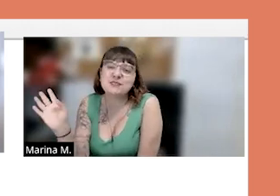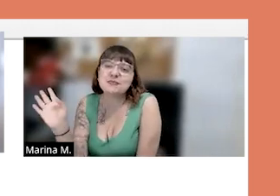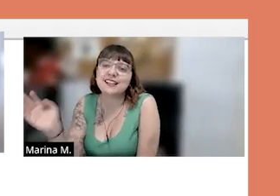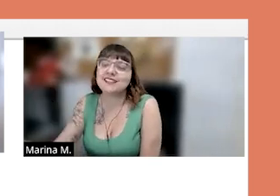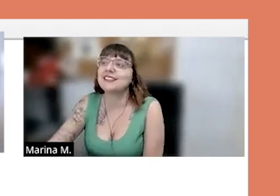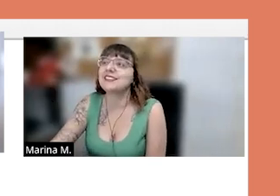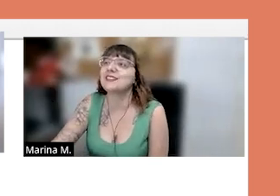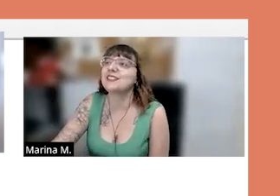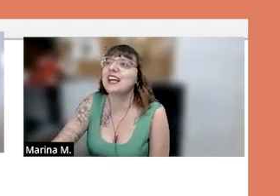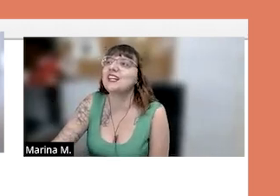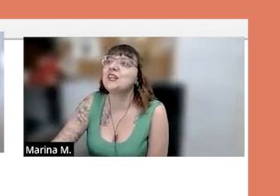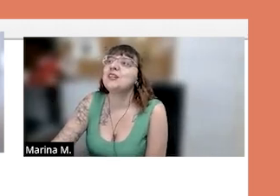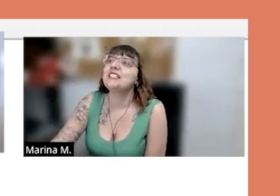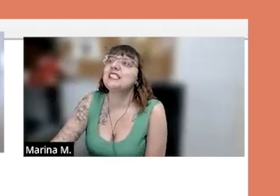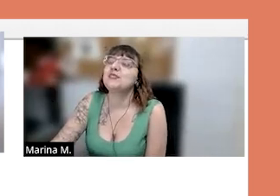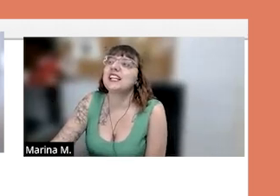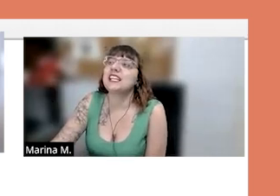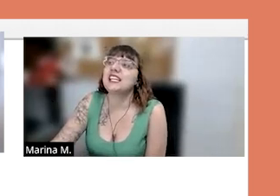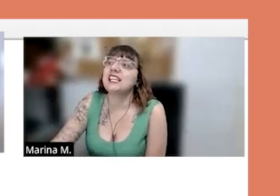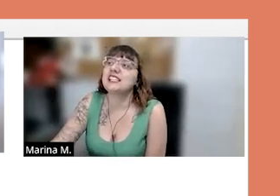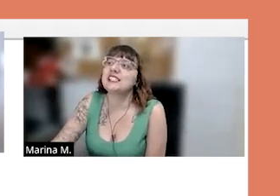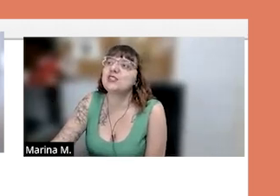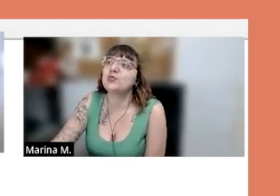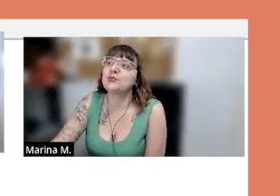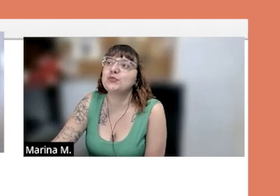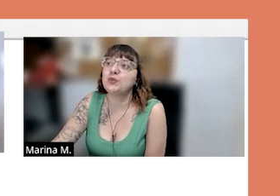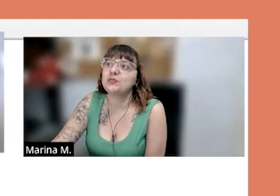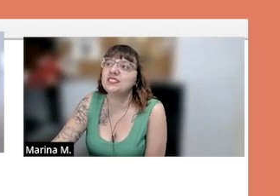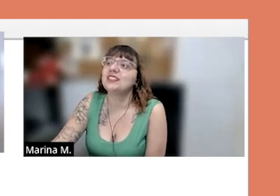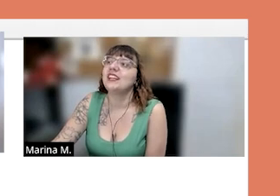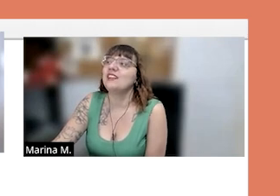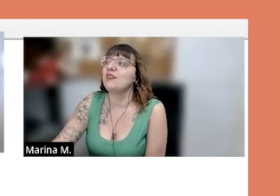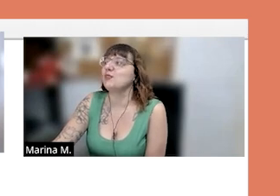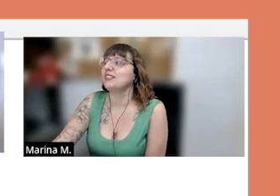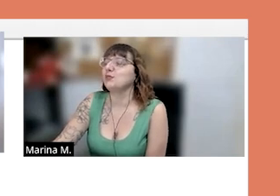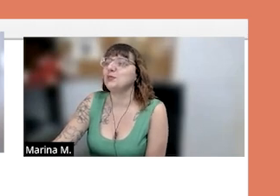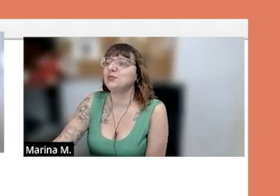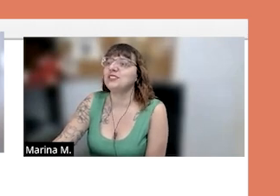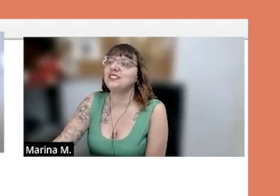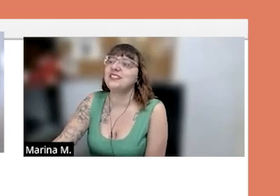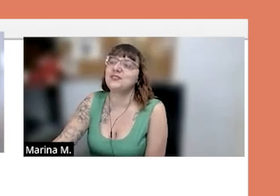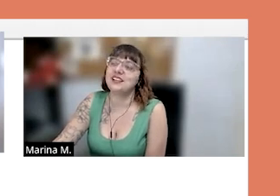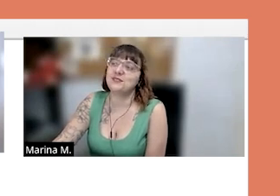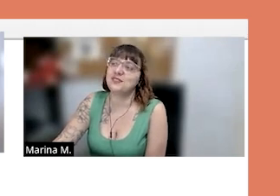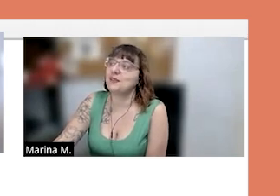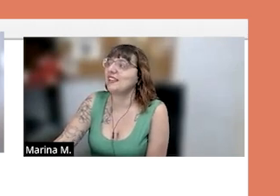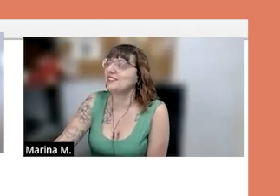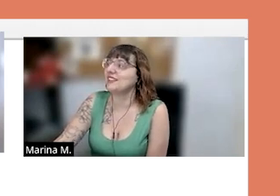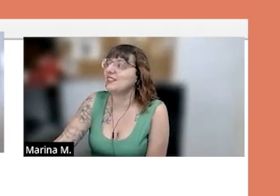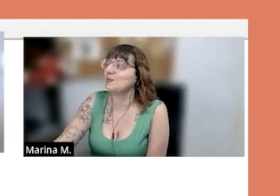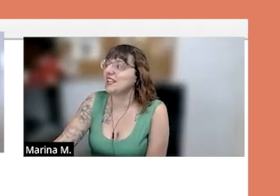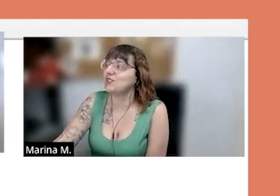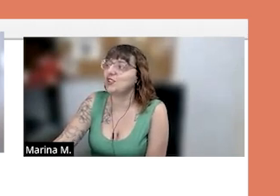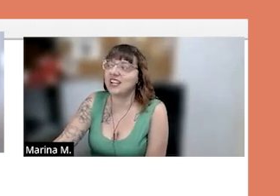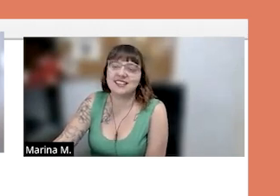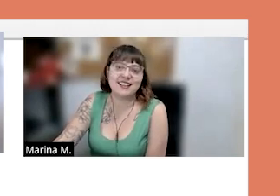não vai prestar tanta atenção nela. Se eu vir aqui nesse zoom full, ele vai mostrar tudo. Então, ele fica bem aqui à esquerda,